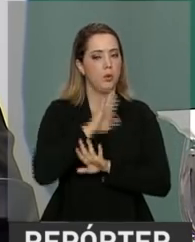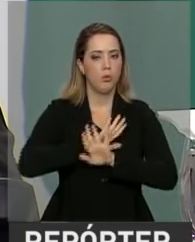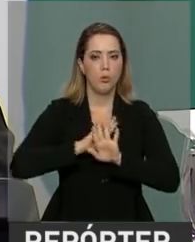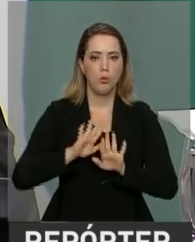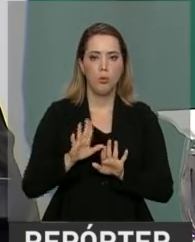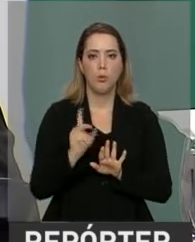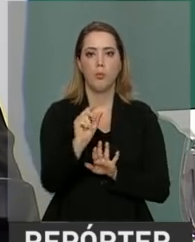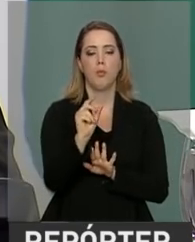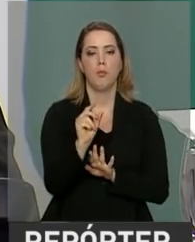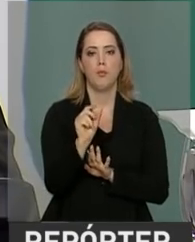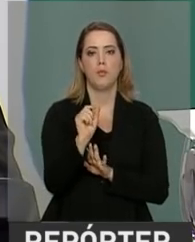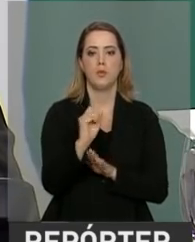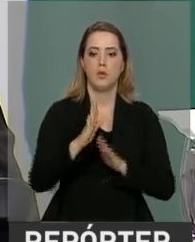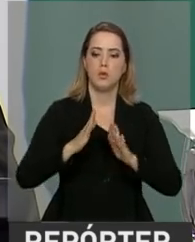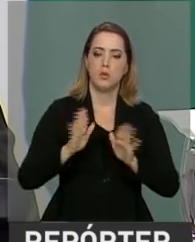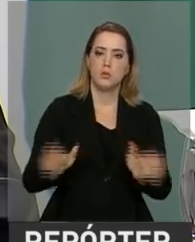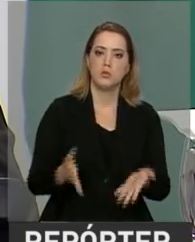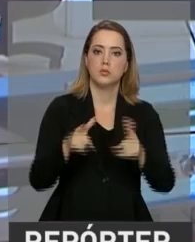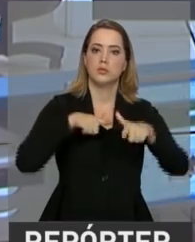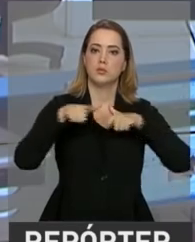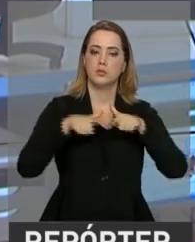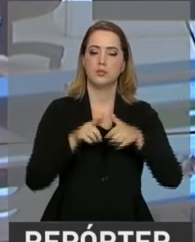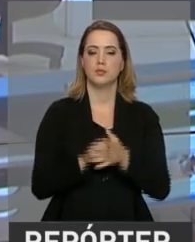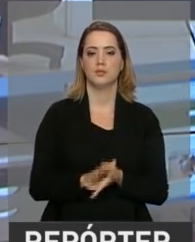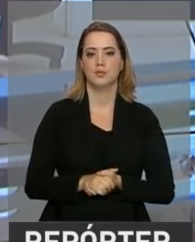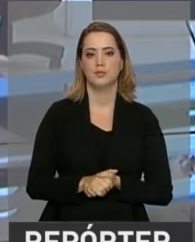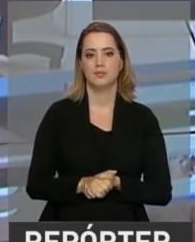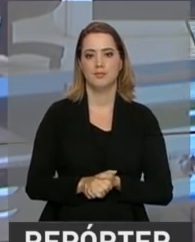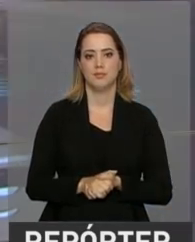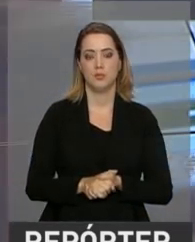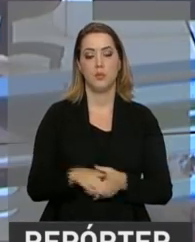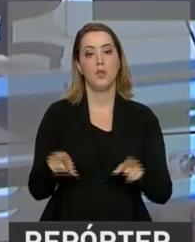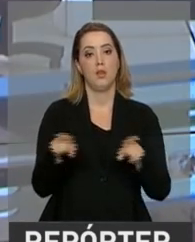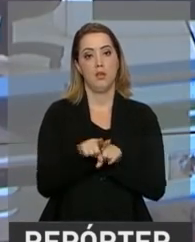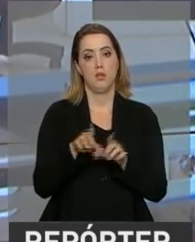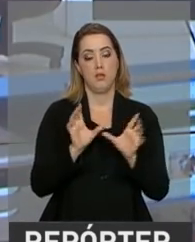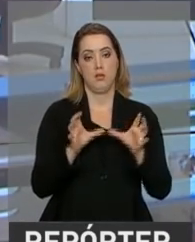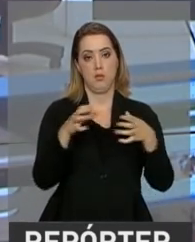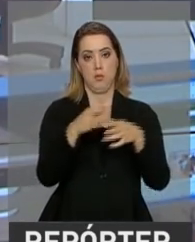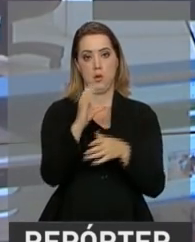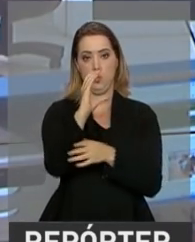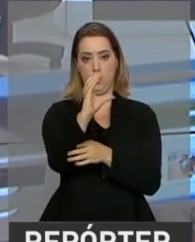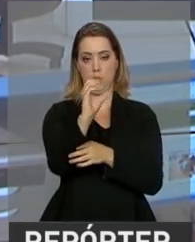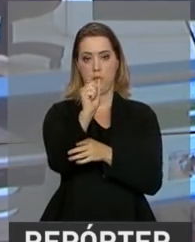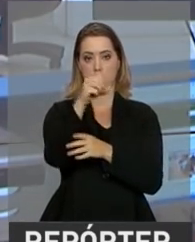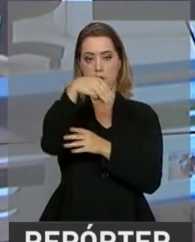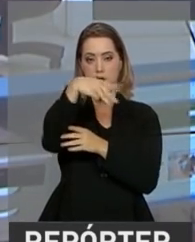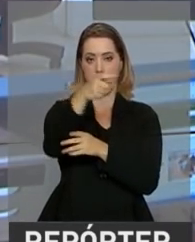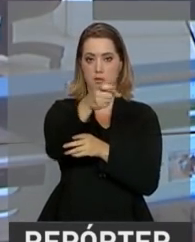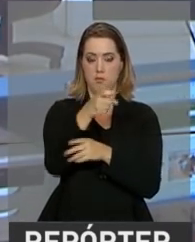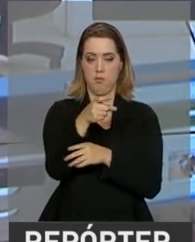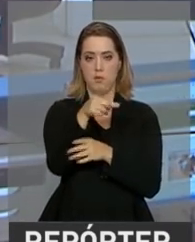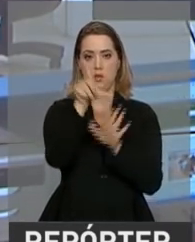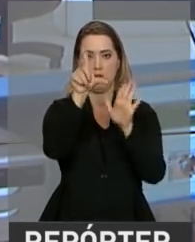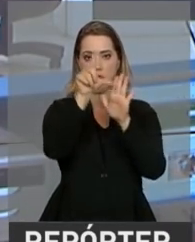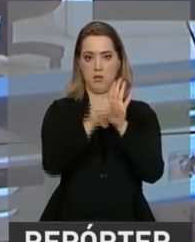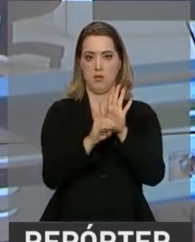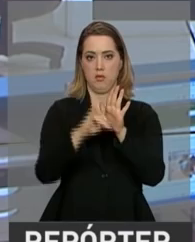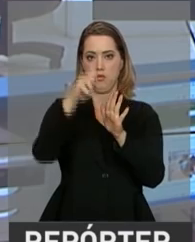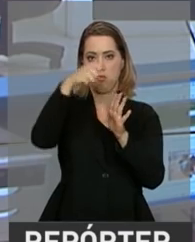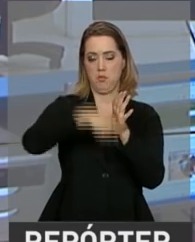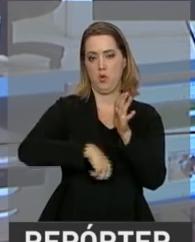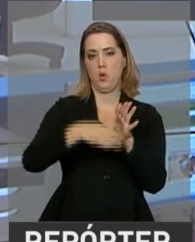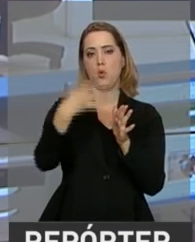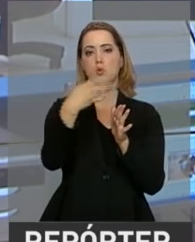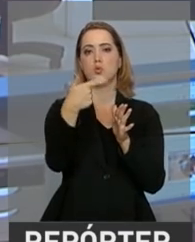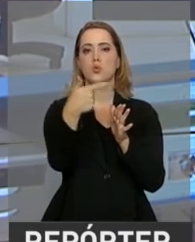naturalmente a produção de empregos. E a Camex decidiu reduzir o imposto de importação de 42 tipos de